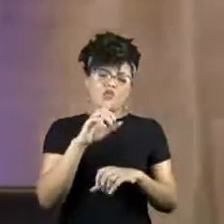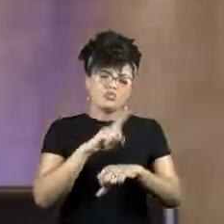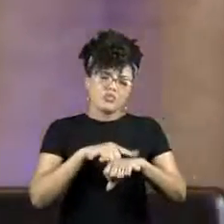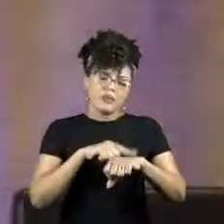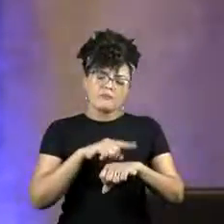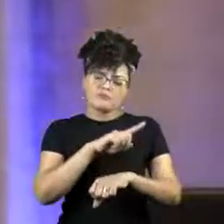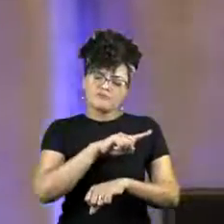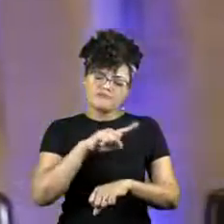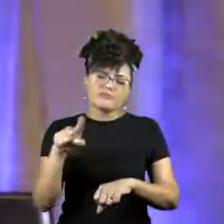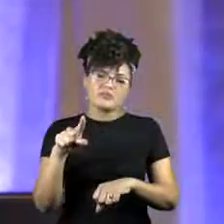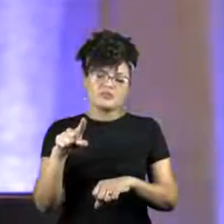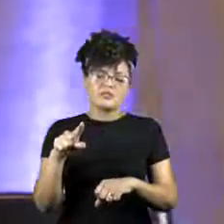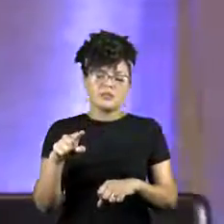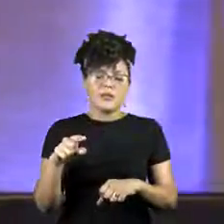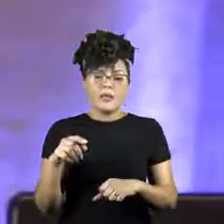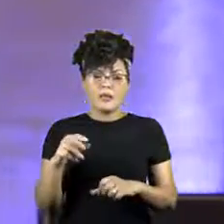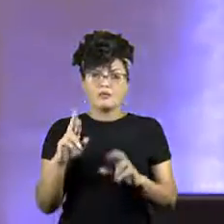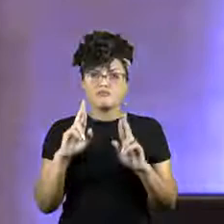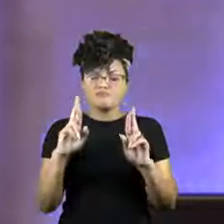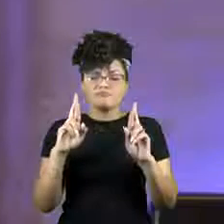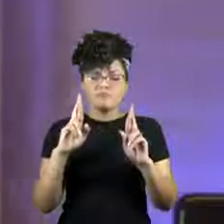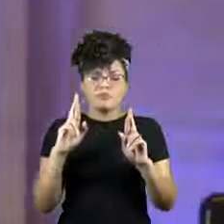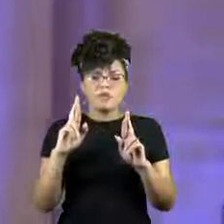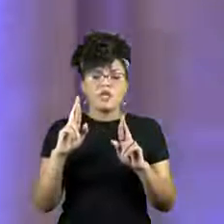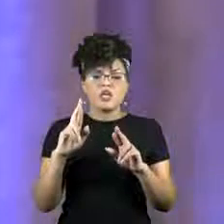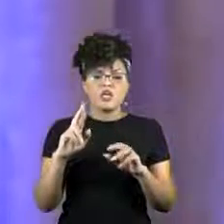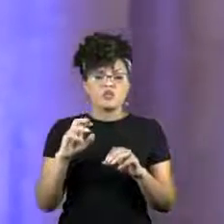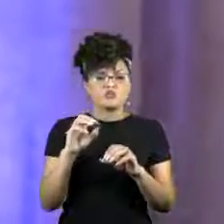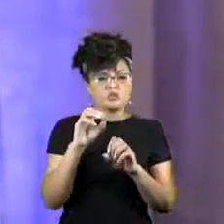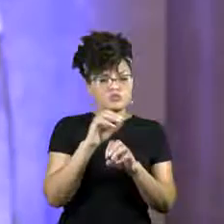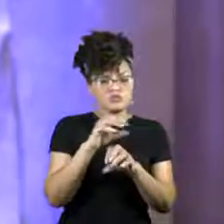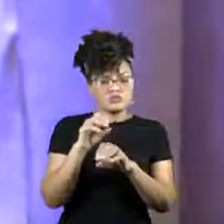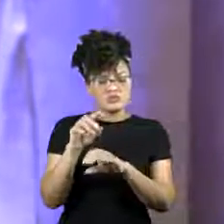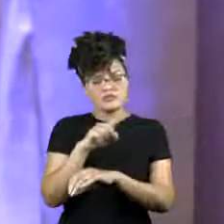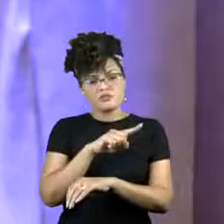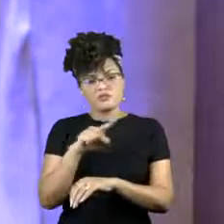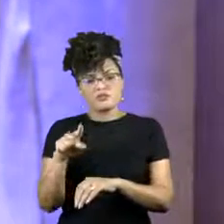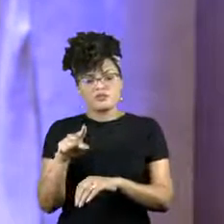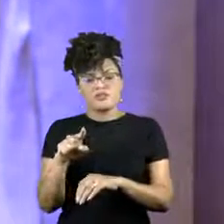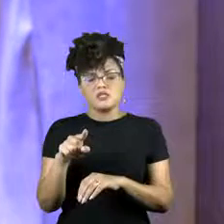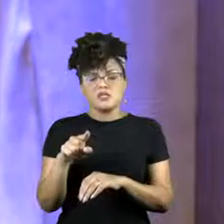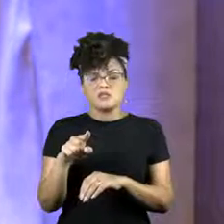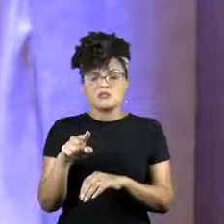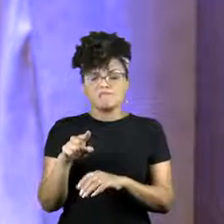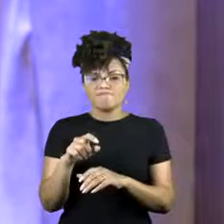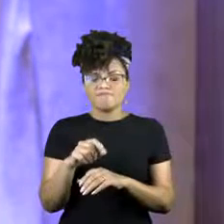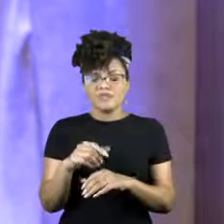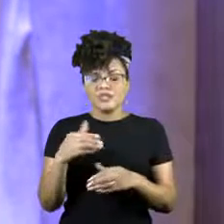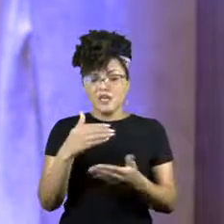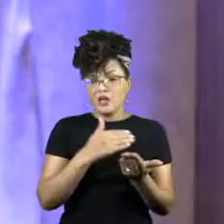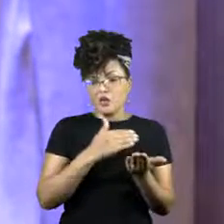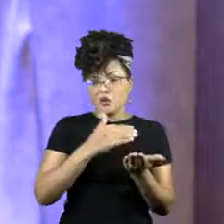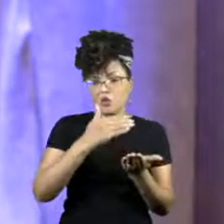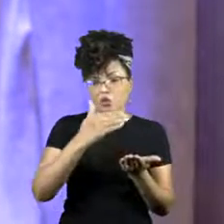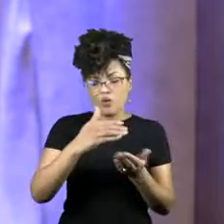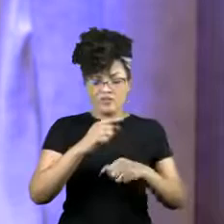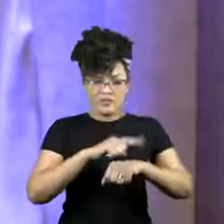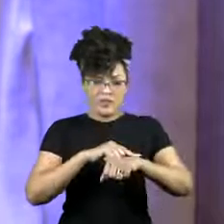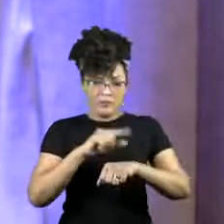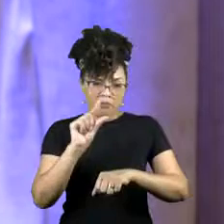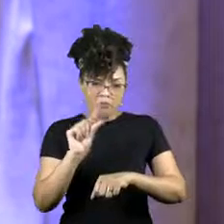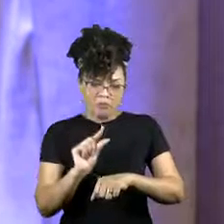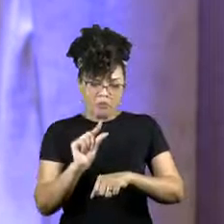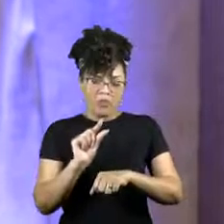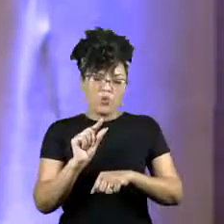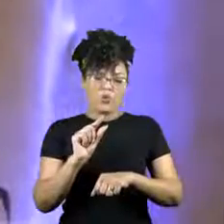sido produtivo, tenha conseguido acrescentar pouco ou muito ao longo desse pouco tempo que a gente ficou aqui,